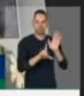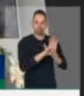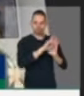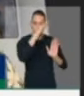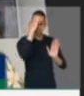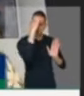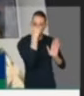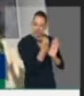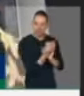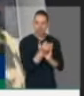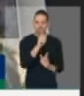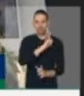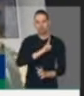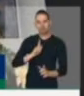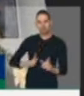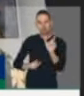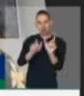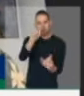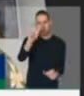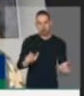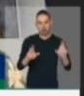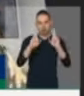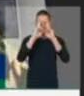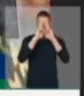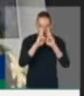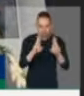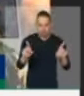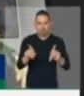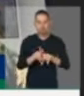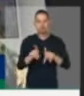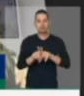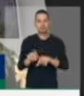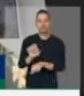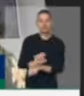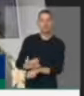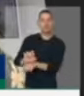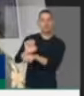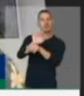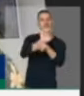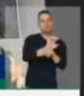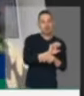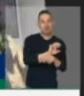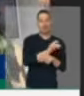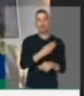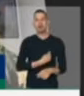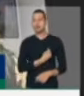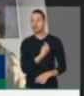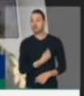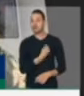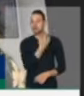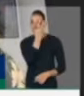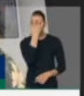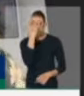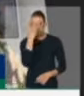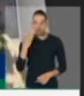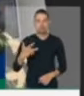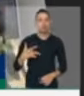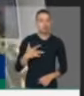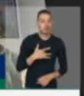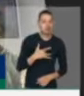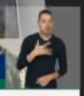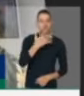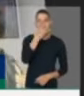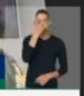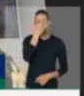aos governadores, com respeito aos entes federativos, com respeito à vida do povo brasileiro, à saúde do povo brasileiro, respeito